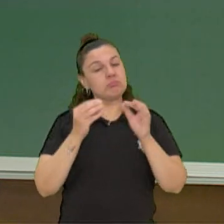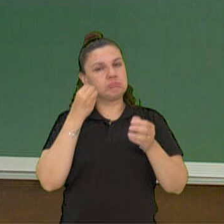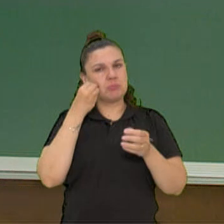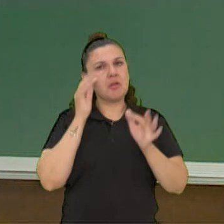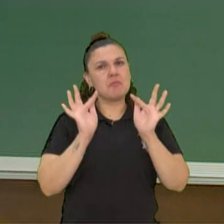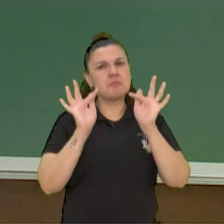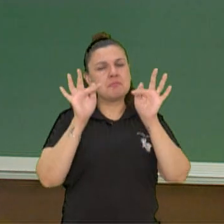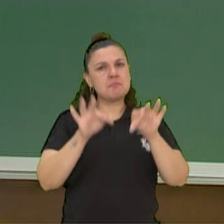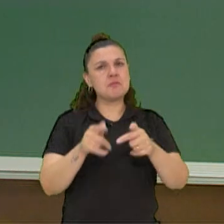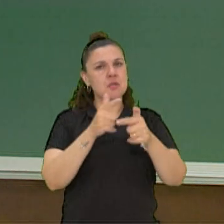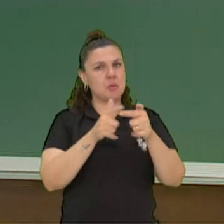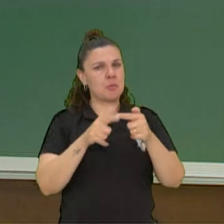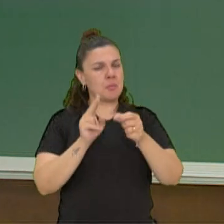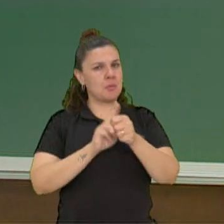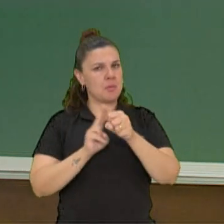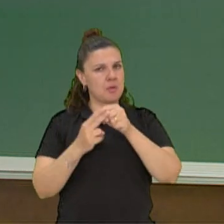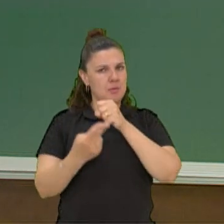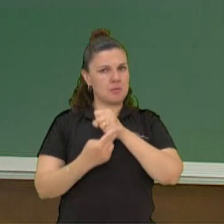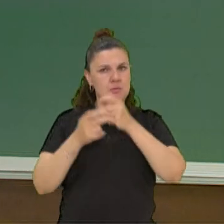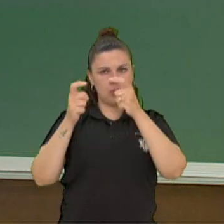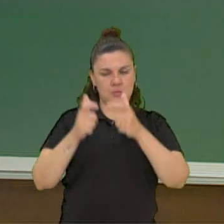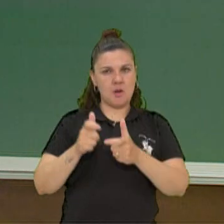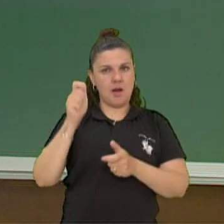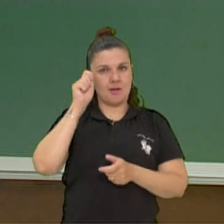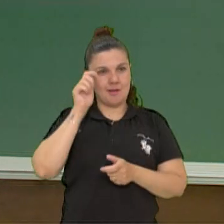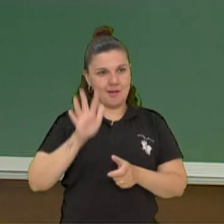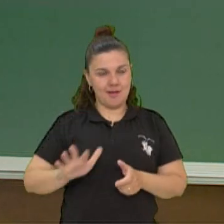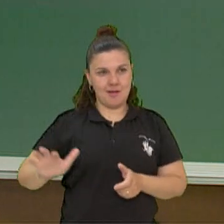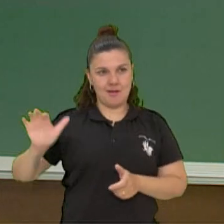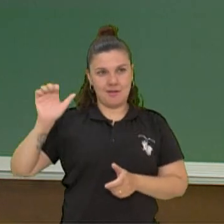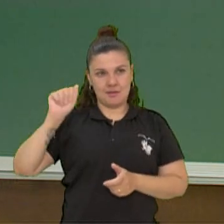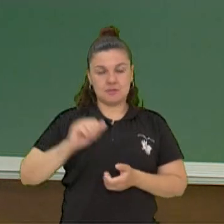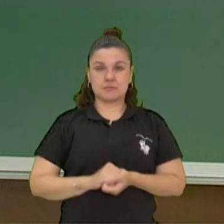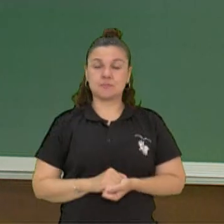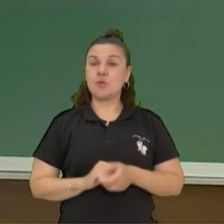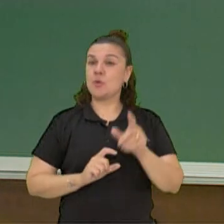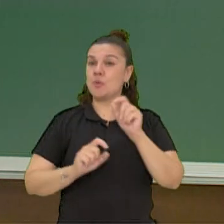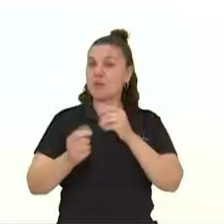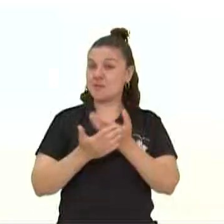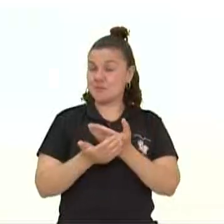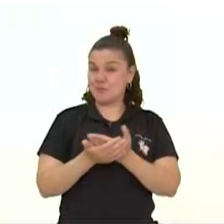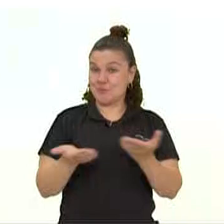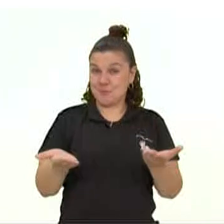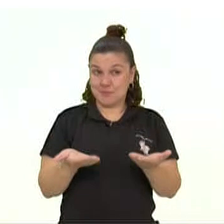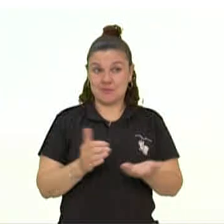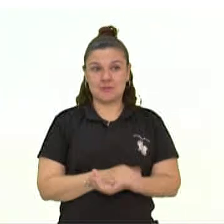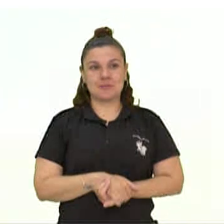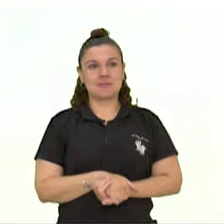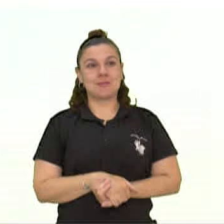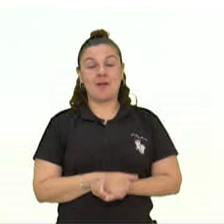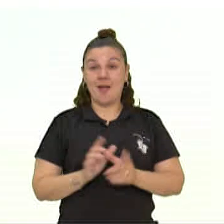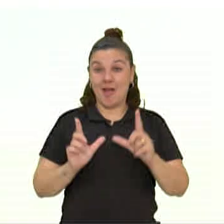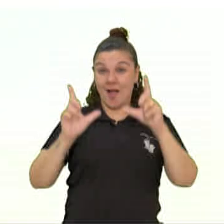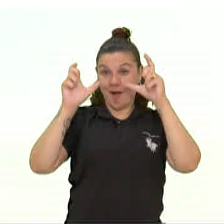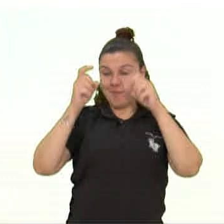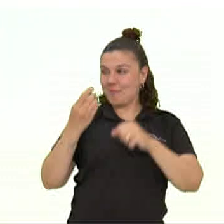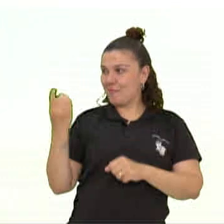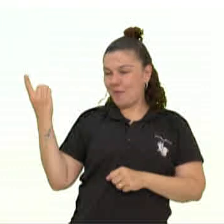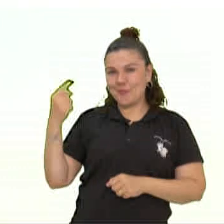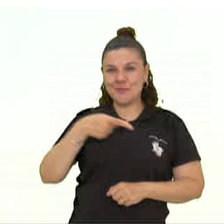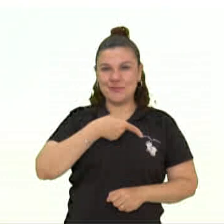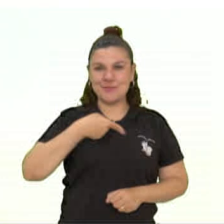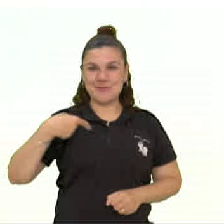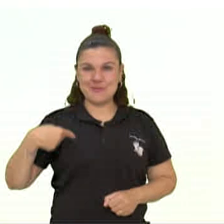urbanos enfrentados no continente asiático. Então hoje vimos aí, vamos terminar aqui com uma foto de Xangai, na China,